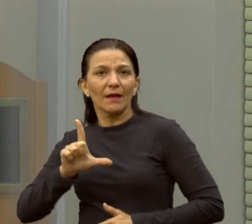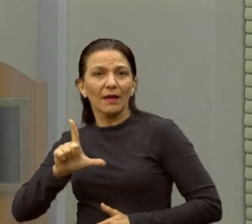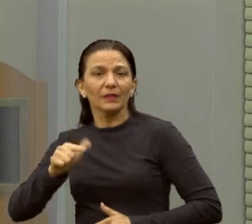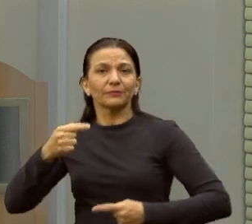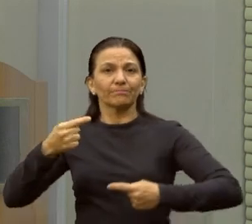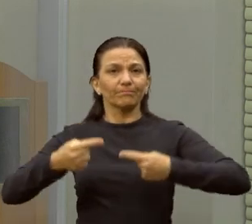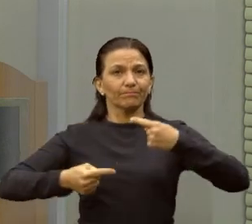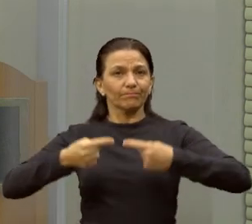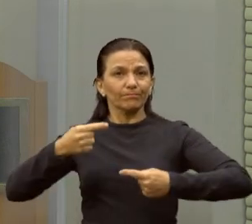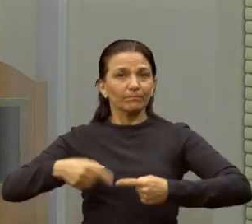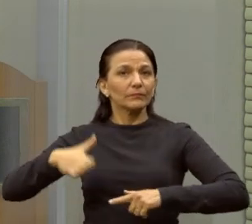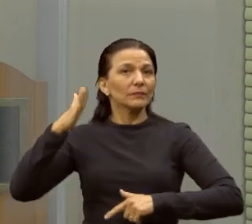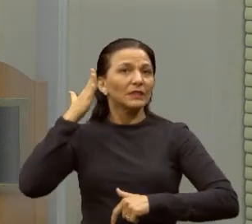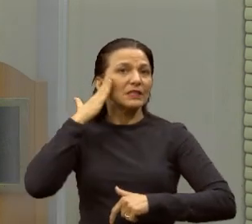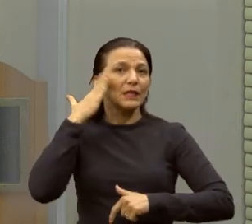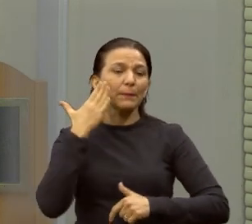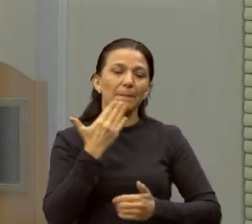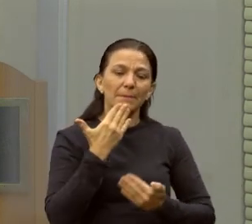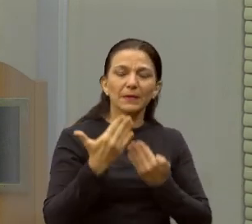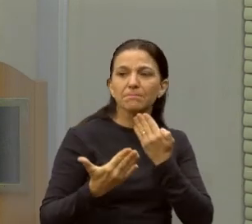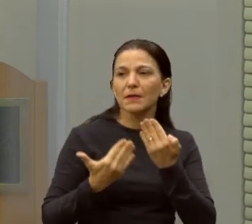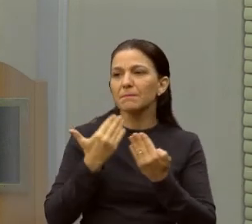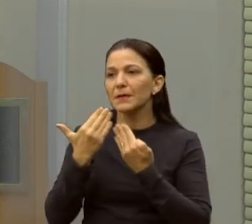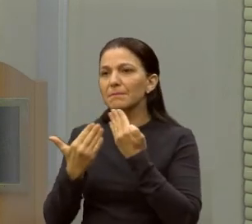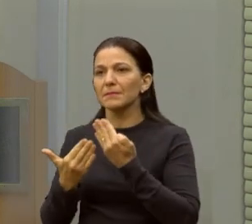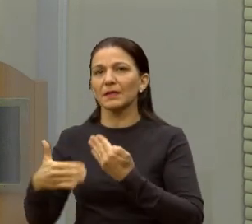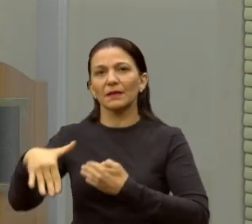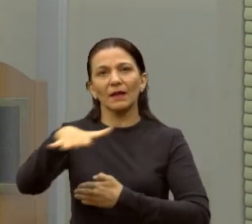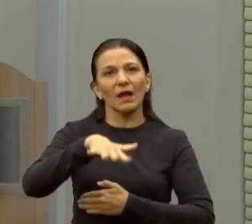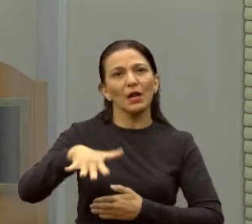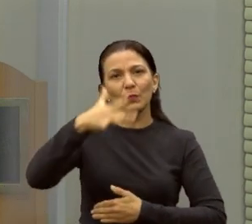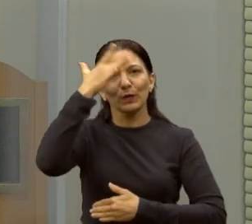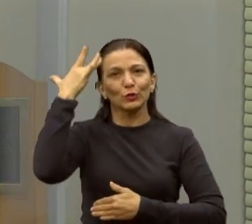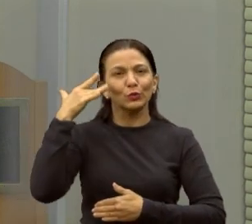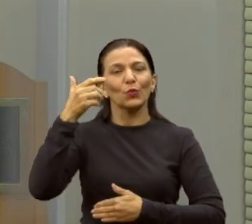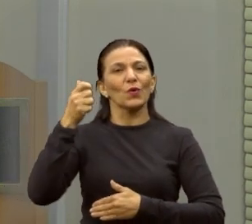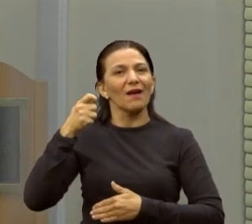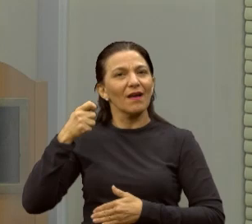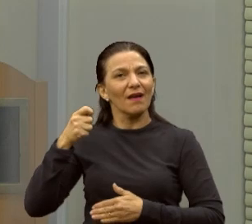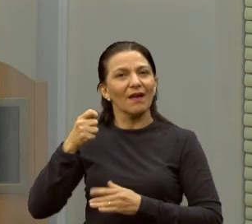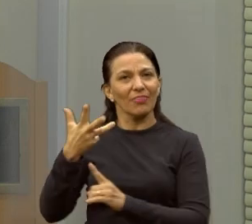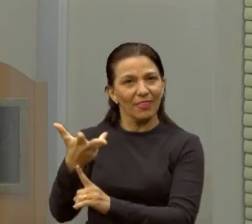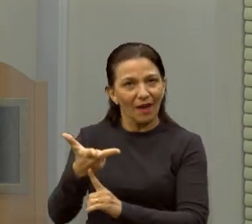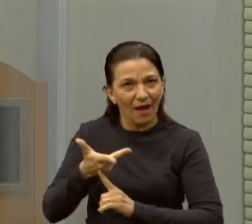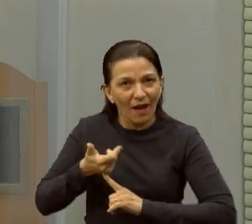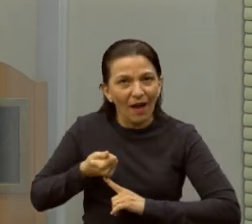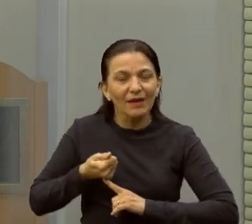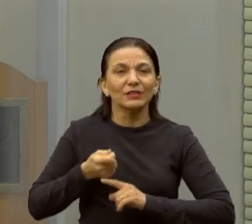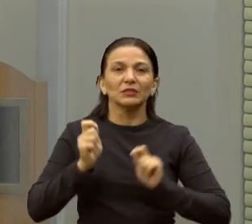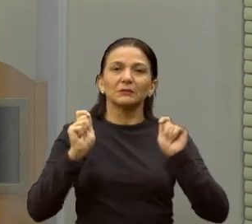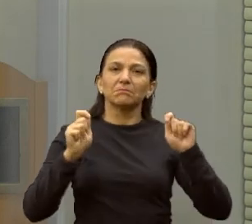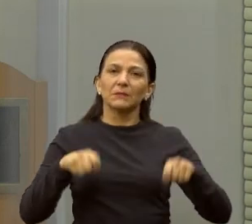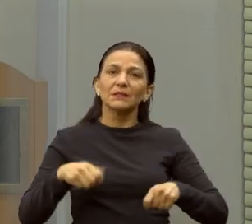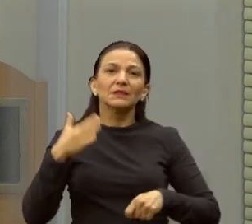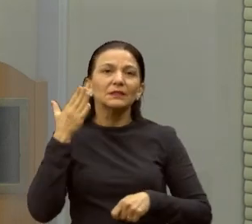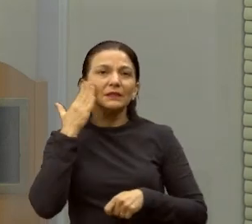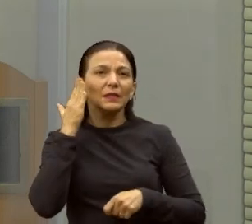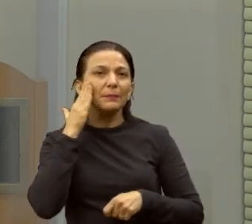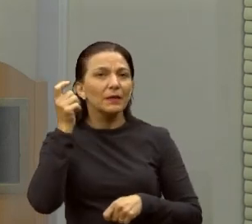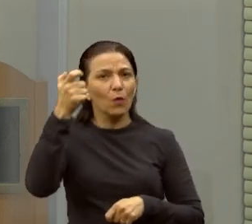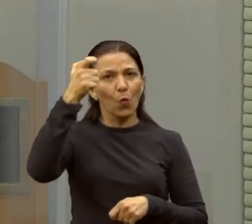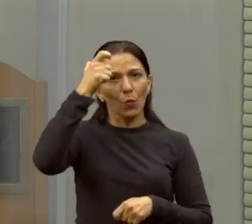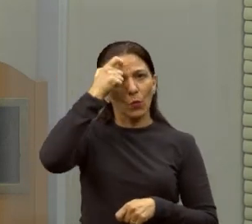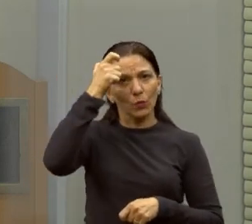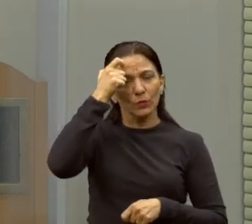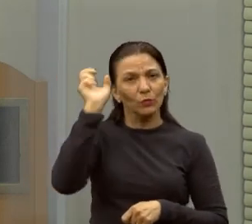possa aí ouvir as reivindicações da classe artística mas também principalmente para que a gente possa ter a ciência de